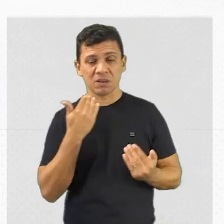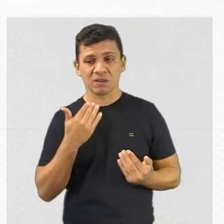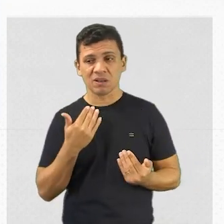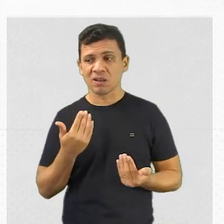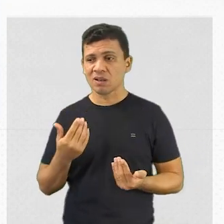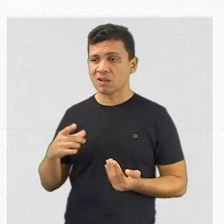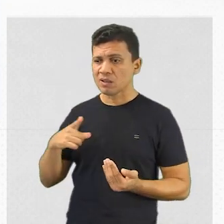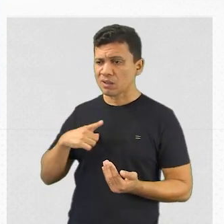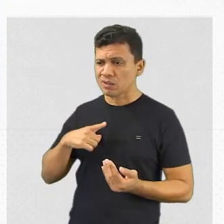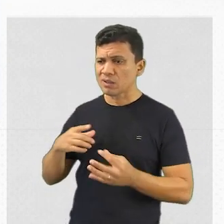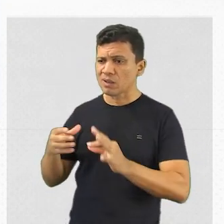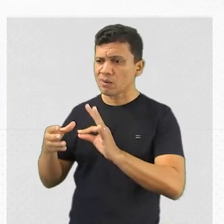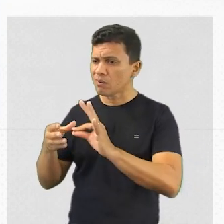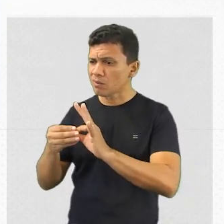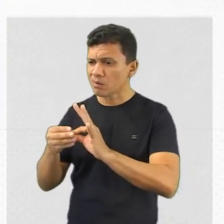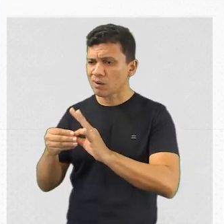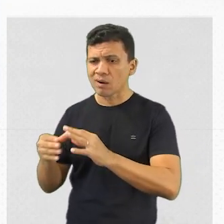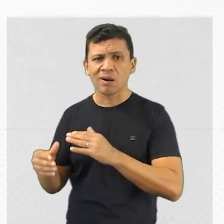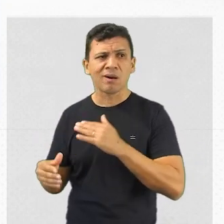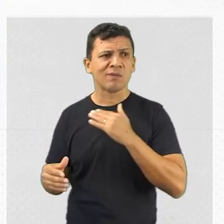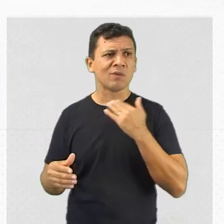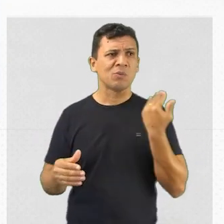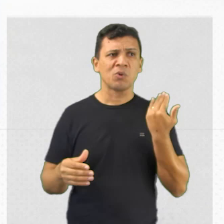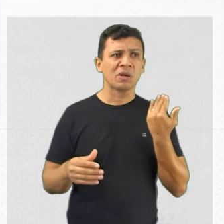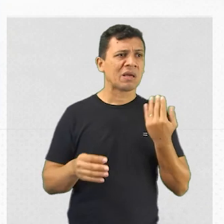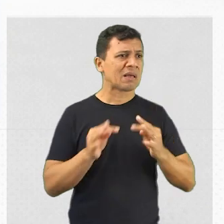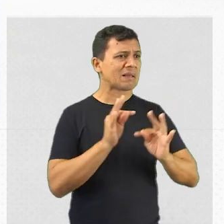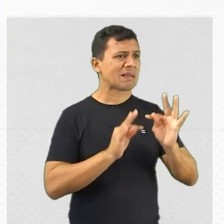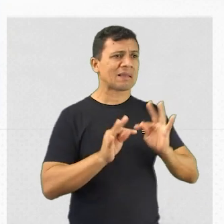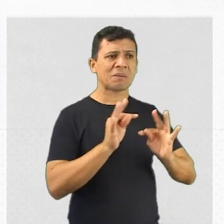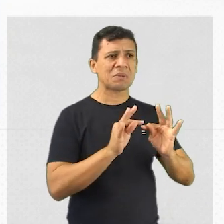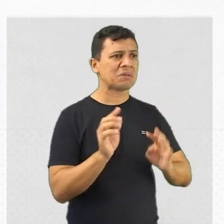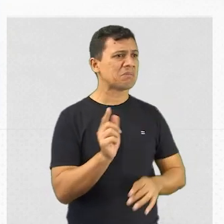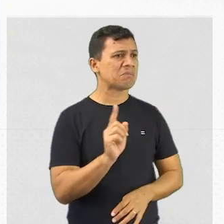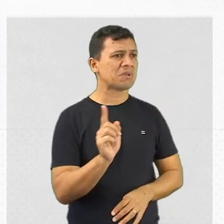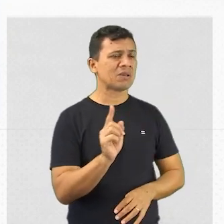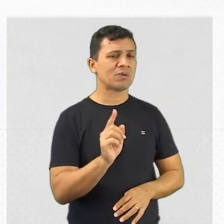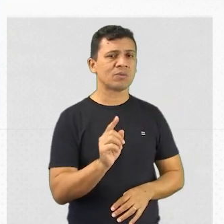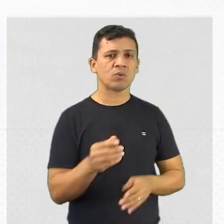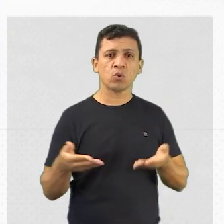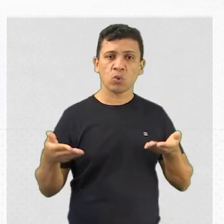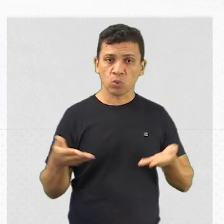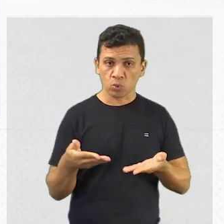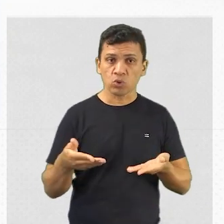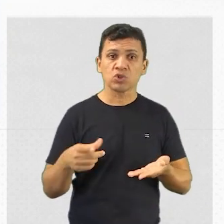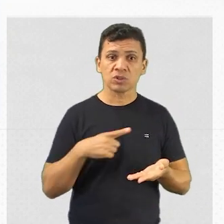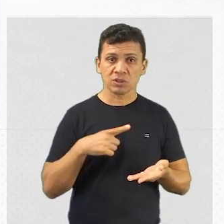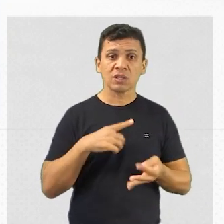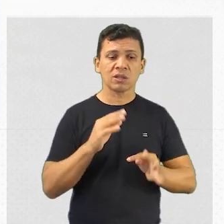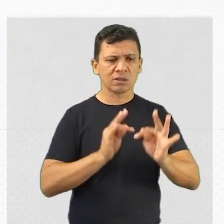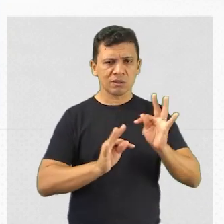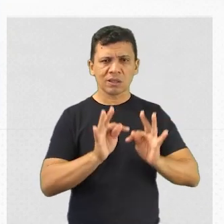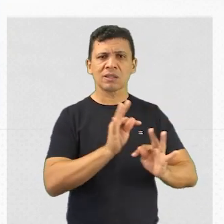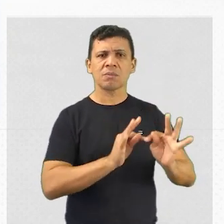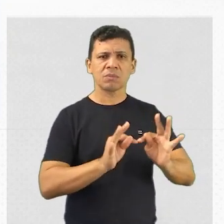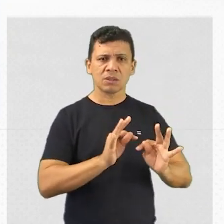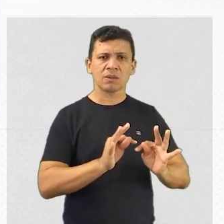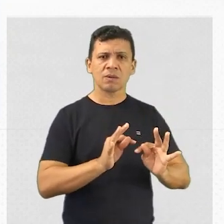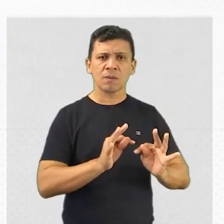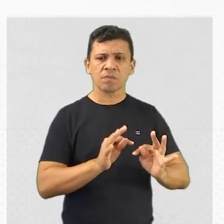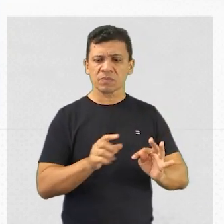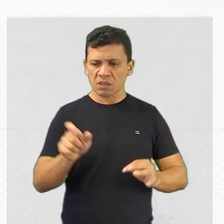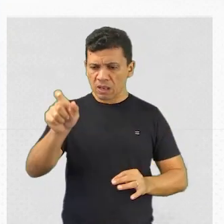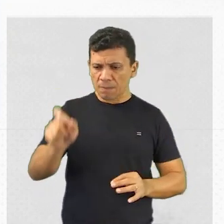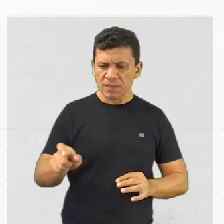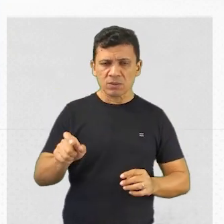HIV, eu vou morrer, né? Não tem tratamento. Hoje em dia a gente já sabe que tem sim tratamento, né? Se a pessoa for acompanhada, se